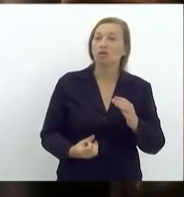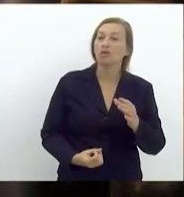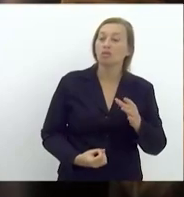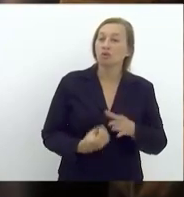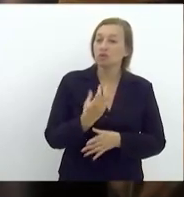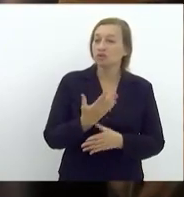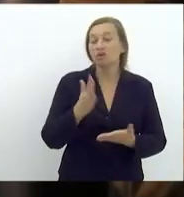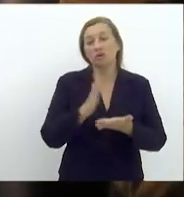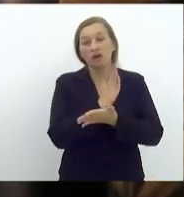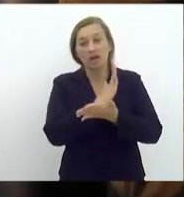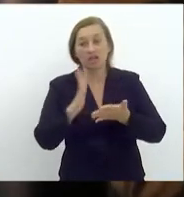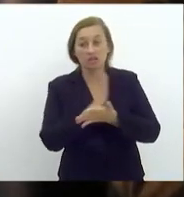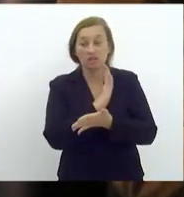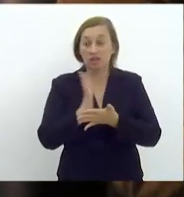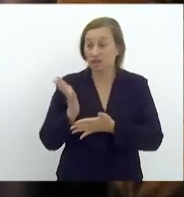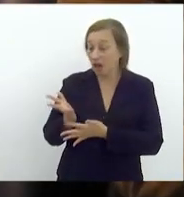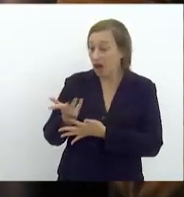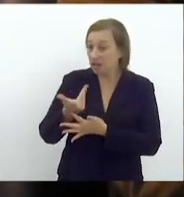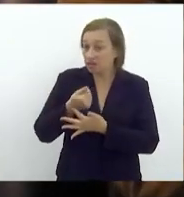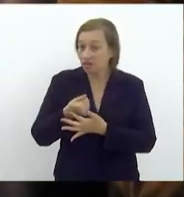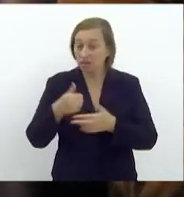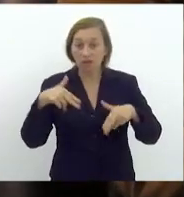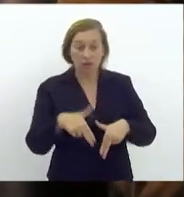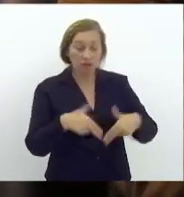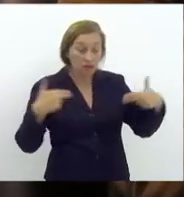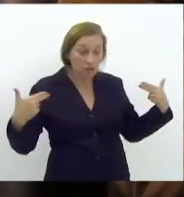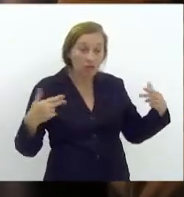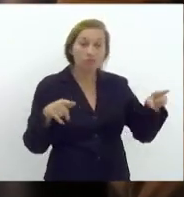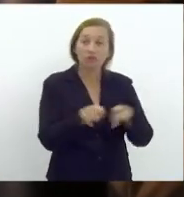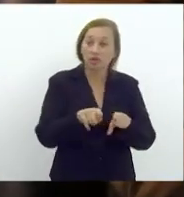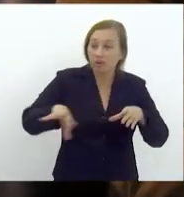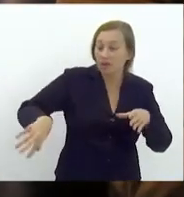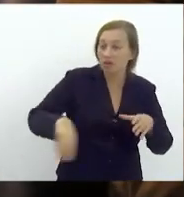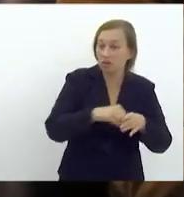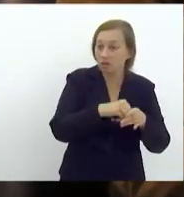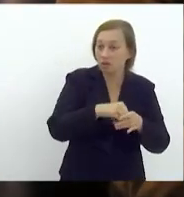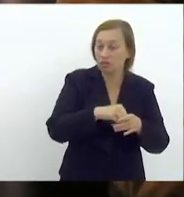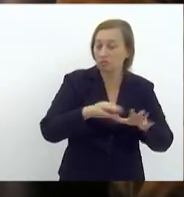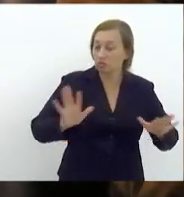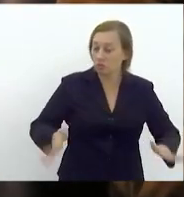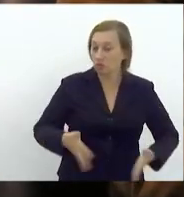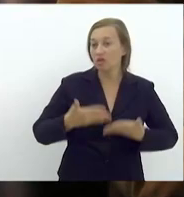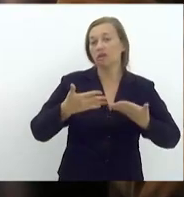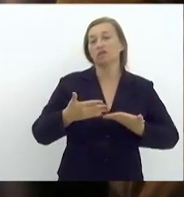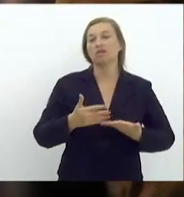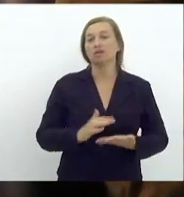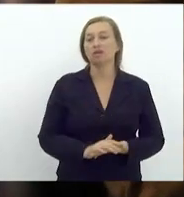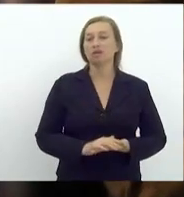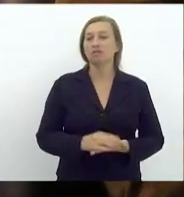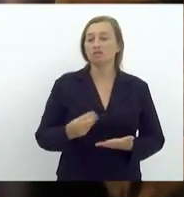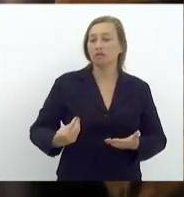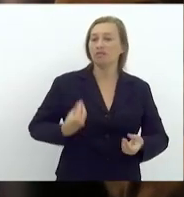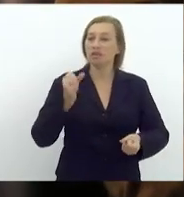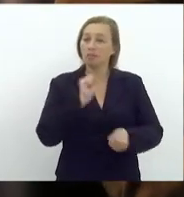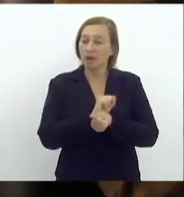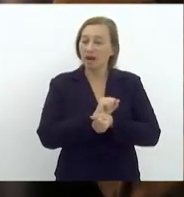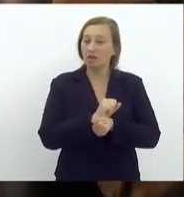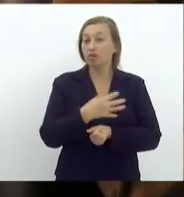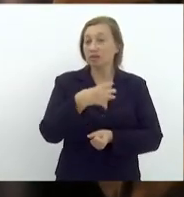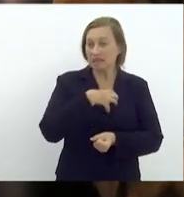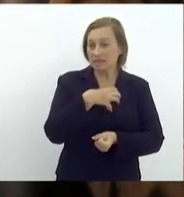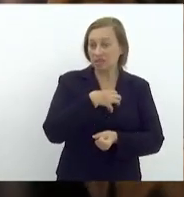muitas vezes artística e o hip hop também inserida nela que nos deu motivação quando a vida parou de fazer